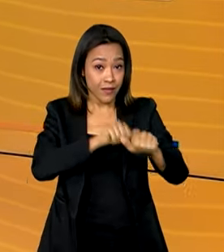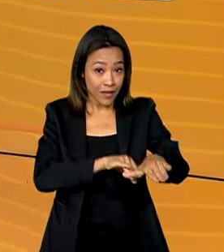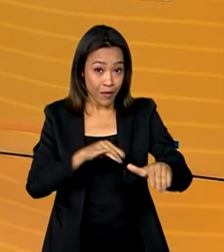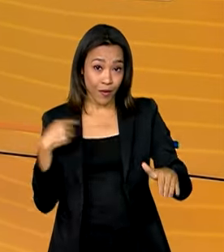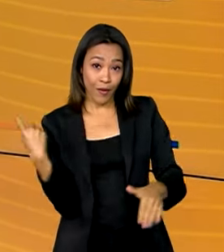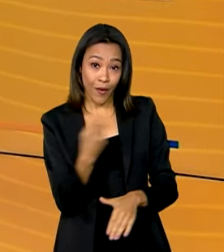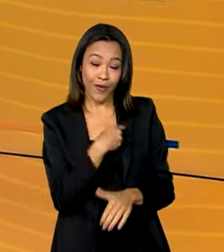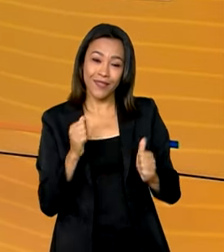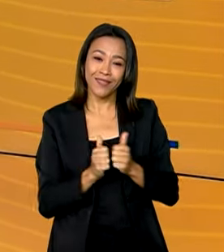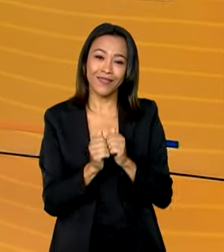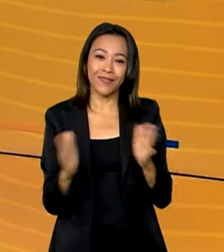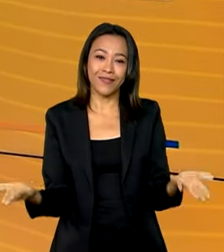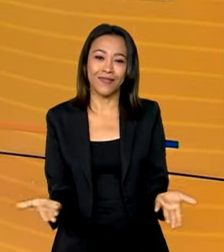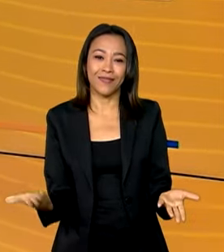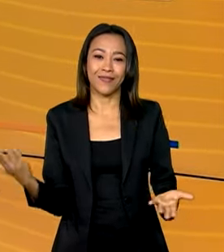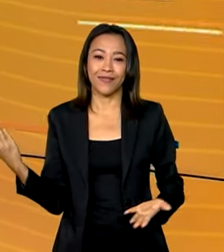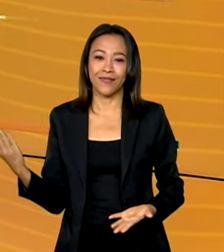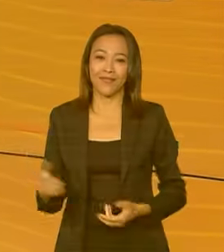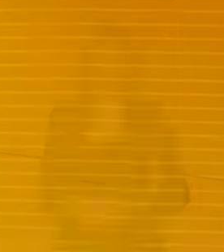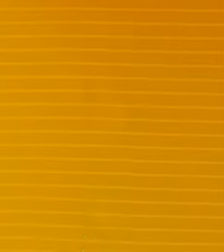o Brasil em Dia começa agora.